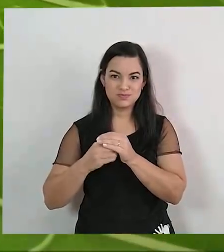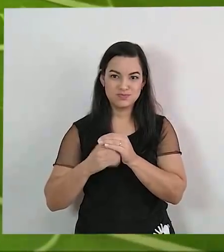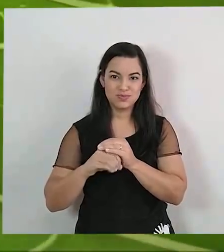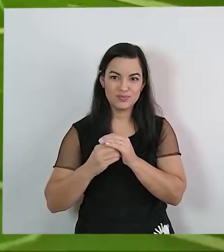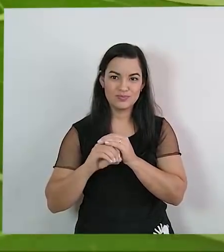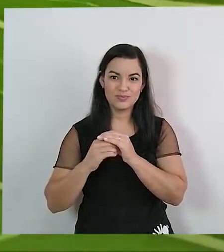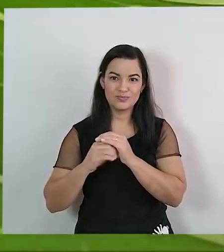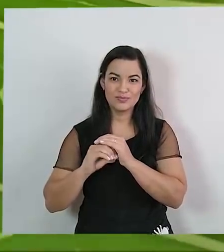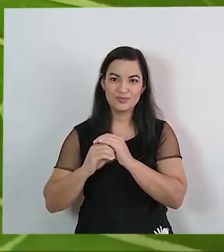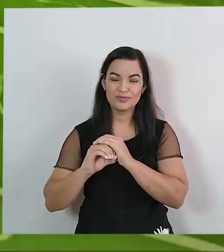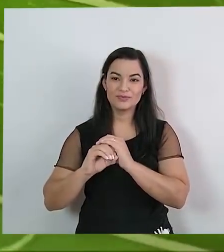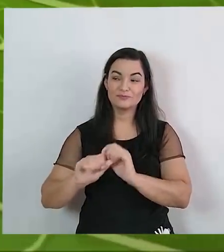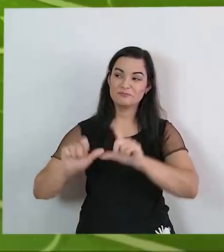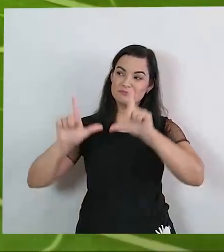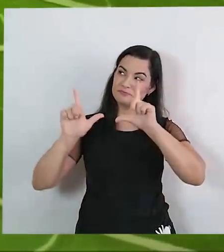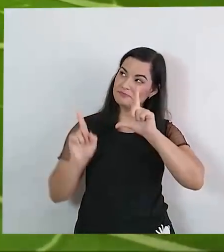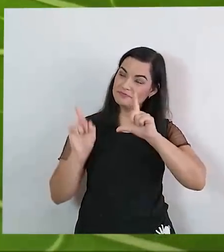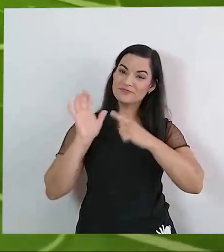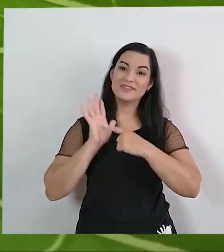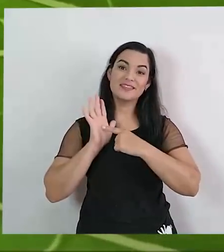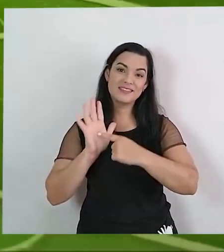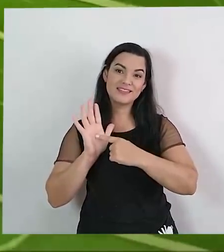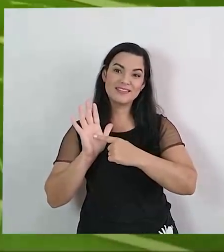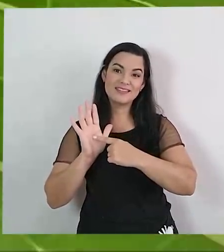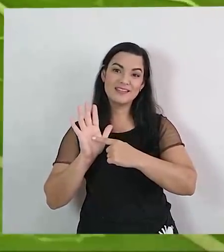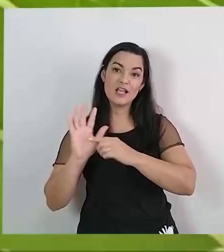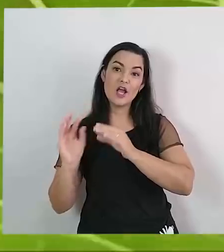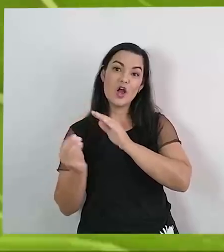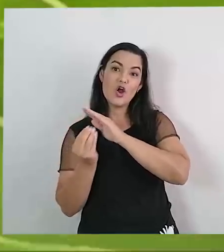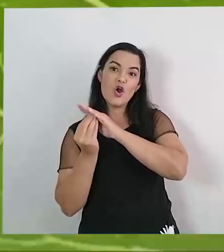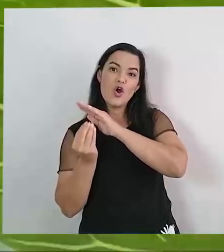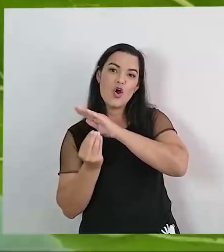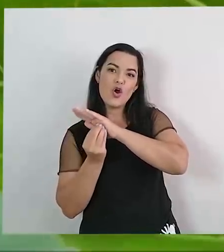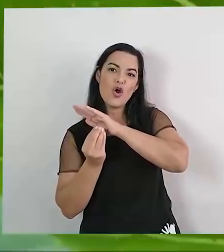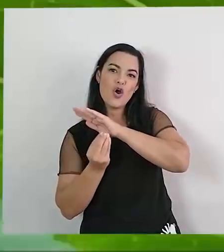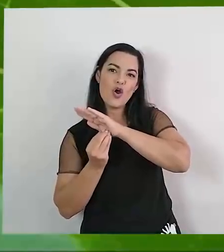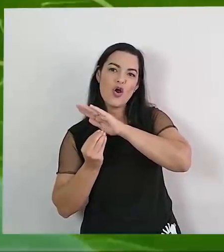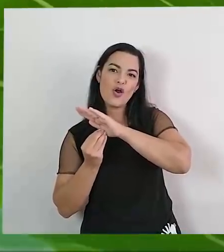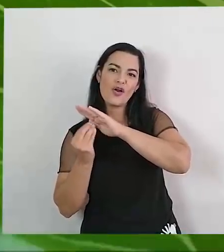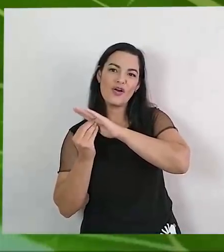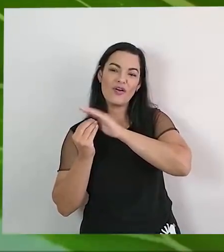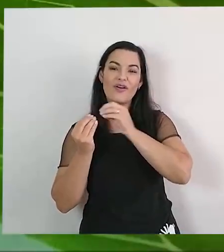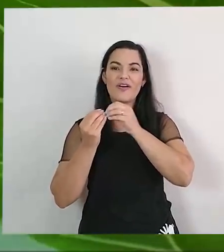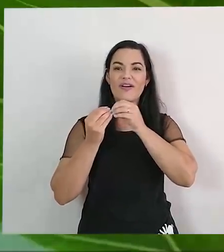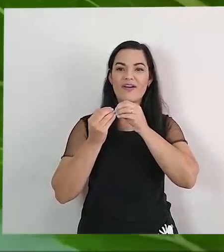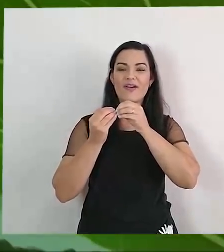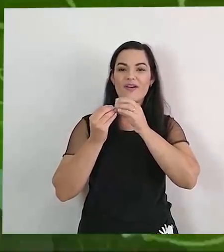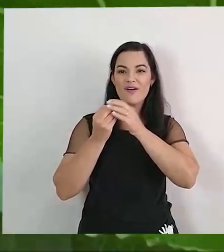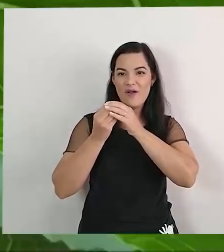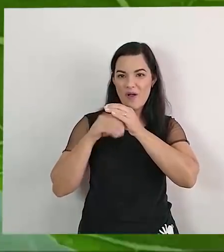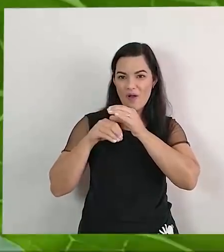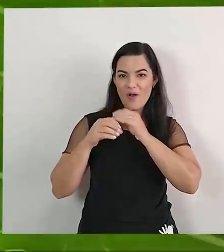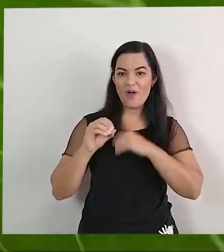folha. Na tela, temos uma borboleta colocando ovos na folha.